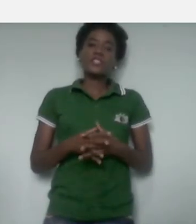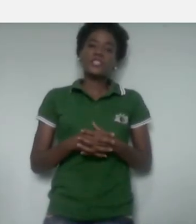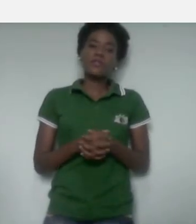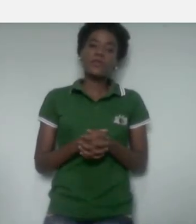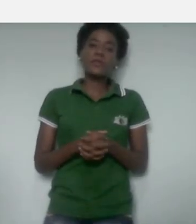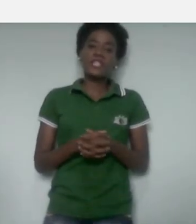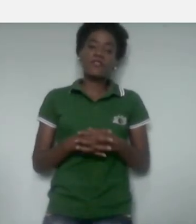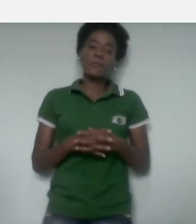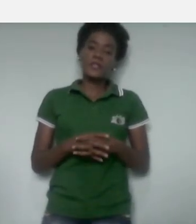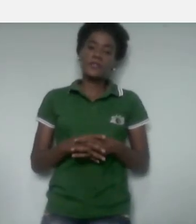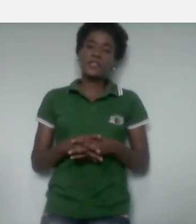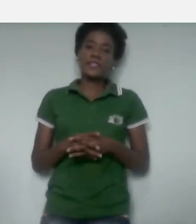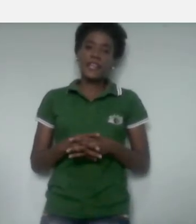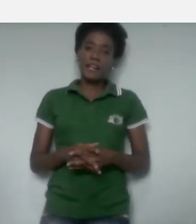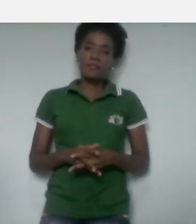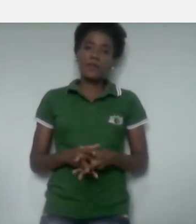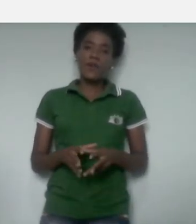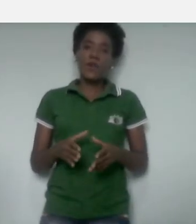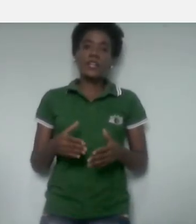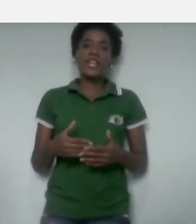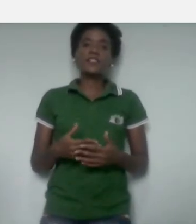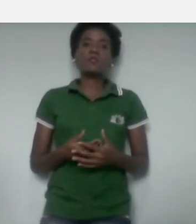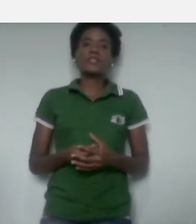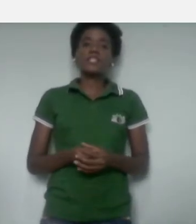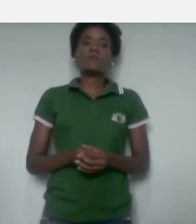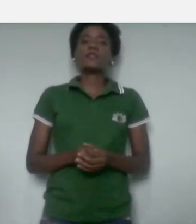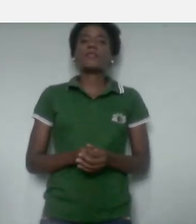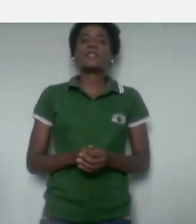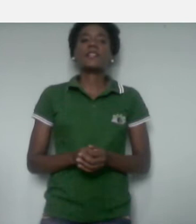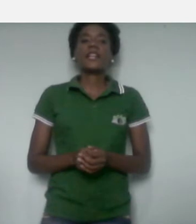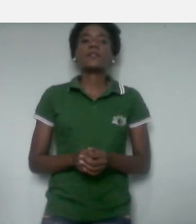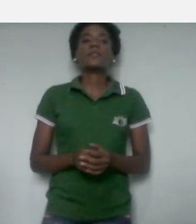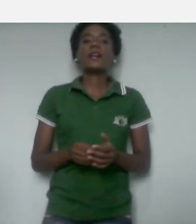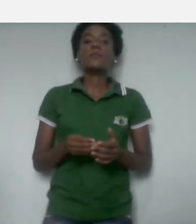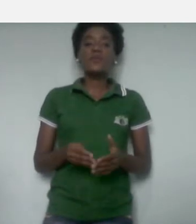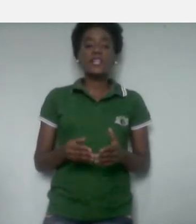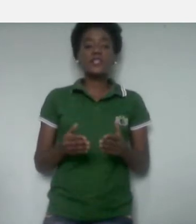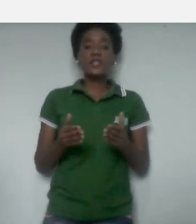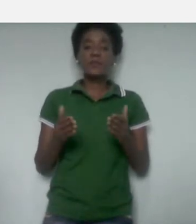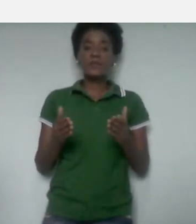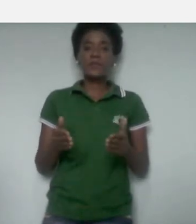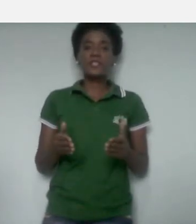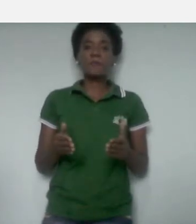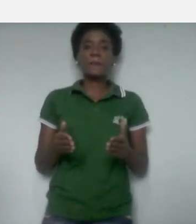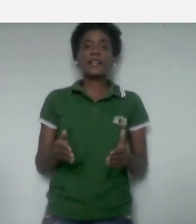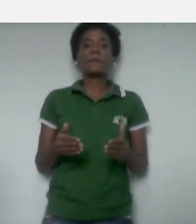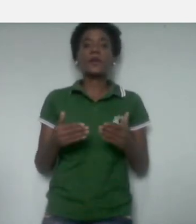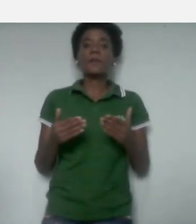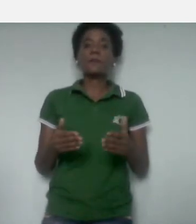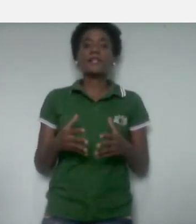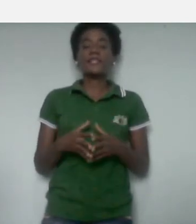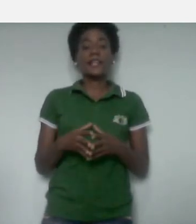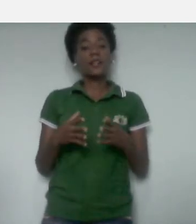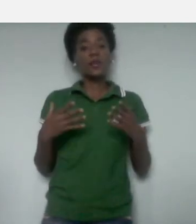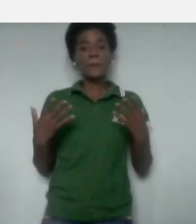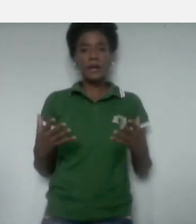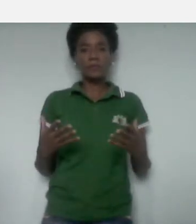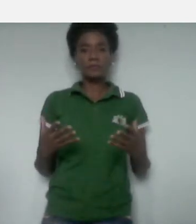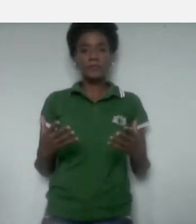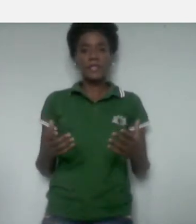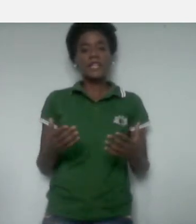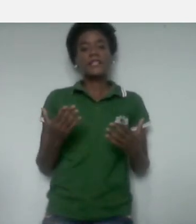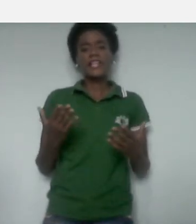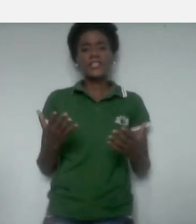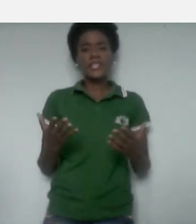Os Objetivos do Desenvolvimento Sustentável orientam os municípios brasileiros na busca de soluções para problemas na escala